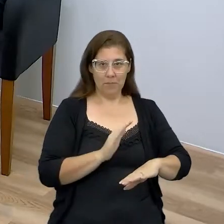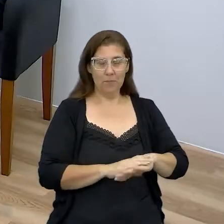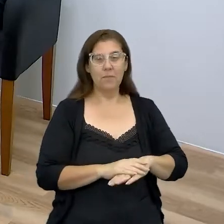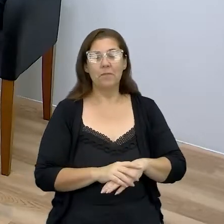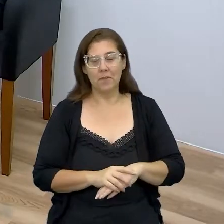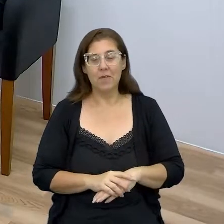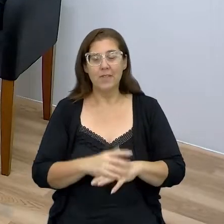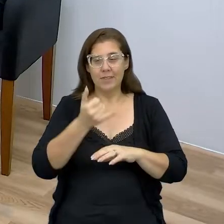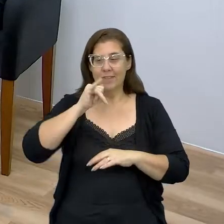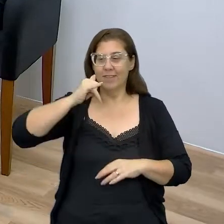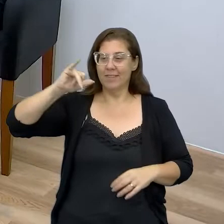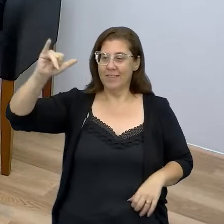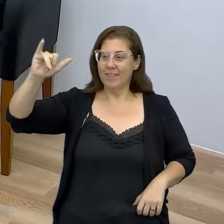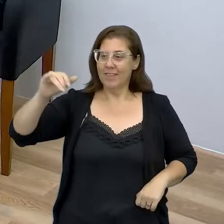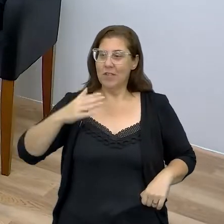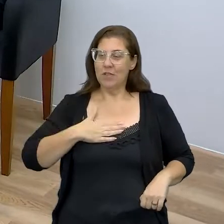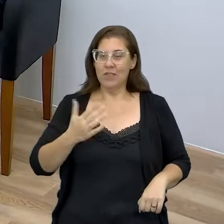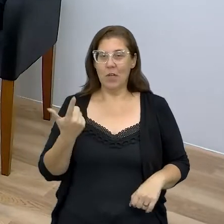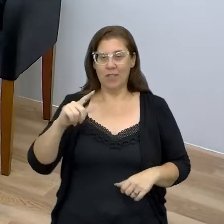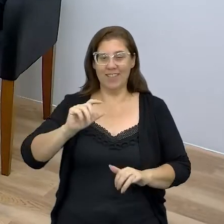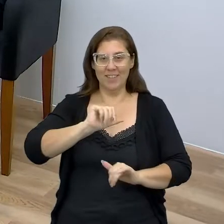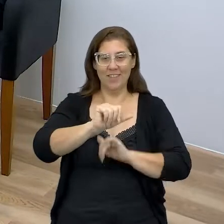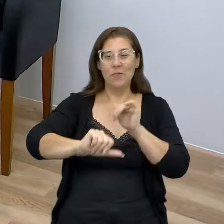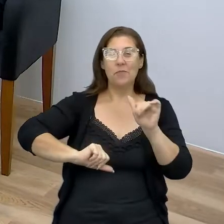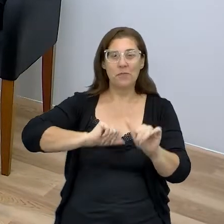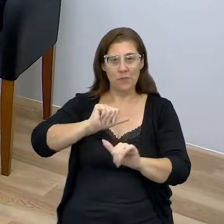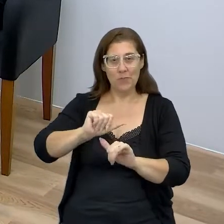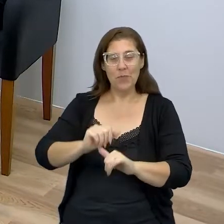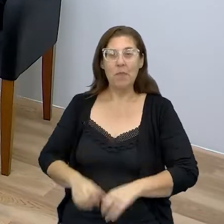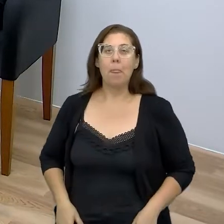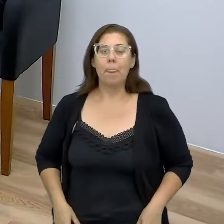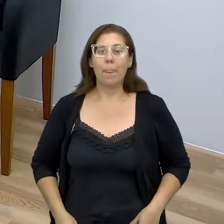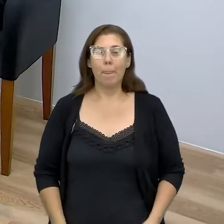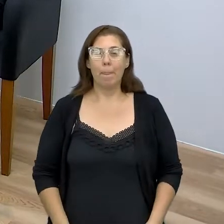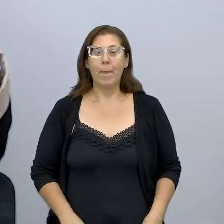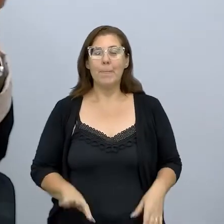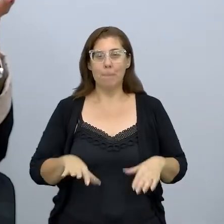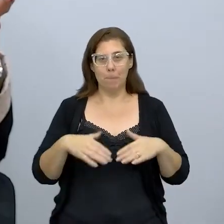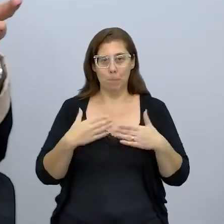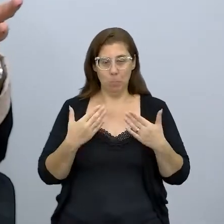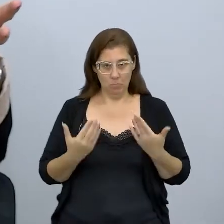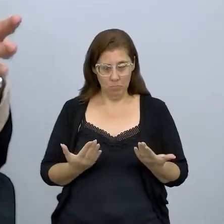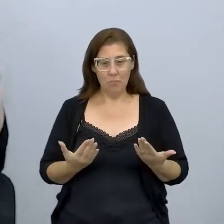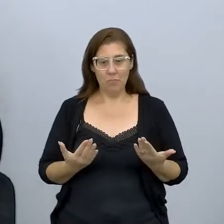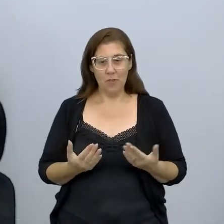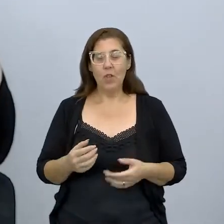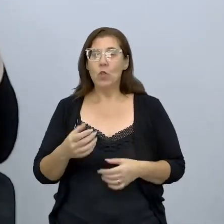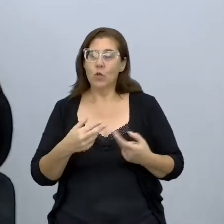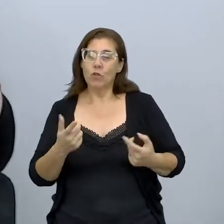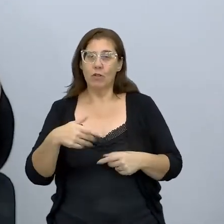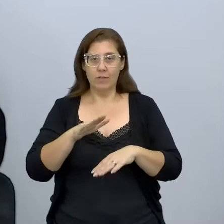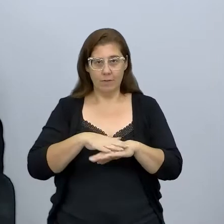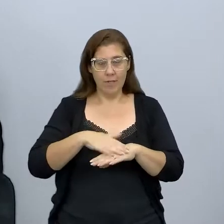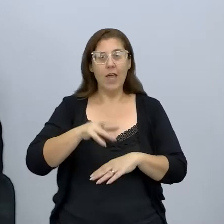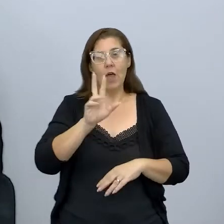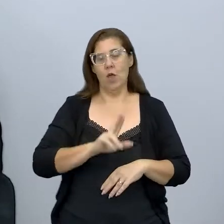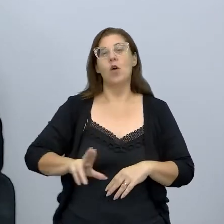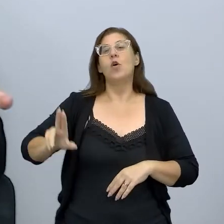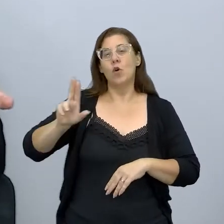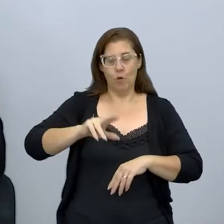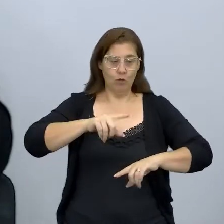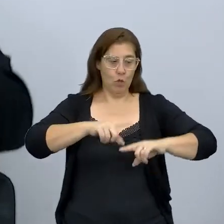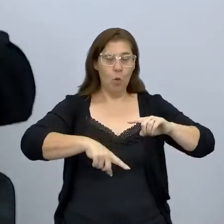essa eletricidade e fazer outras transformações. Tá certo? Então, Certíssimo. uma das coisas que a gente faz é usar